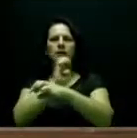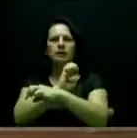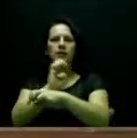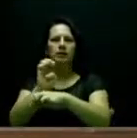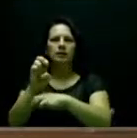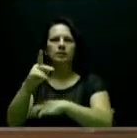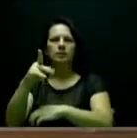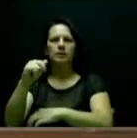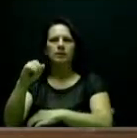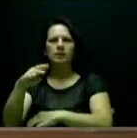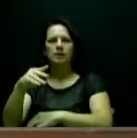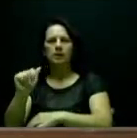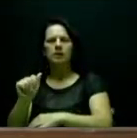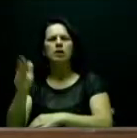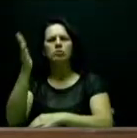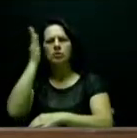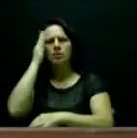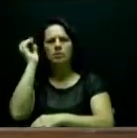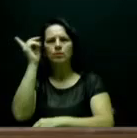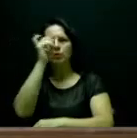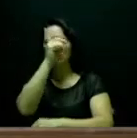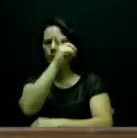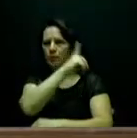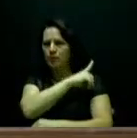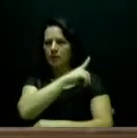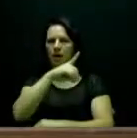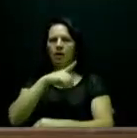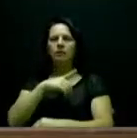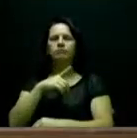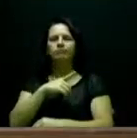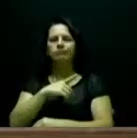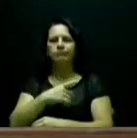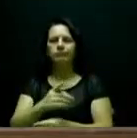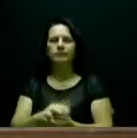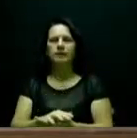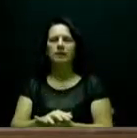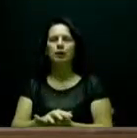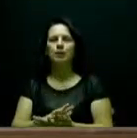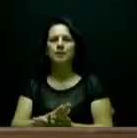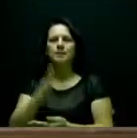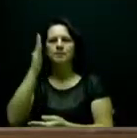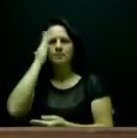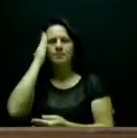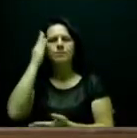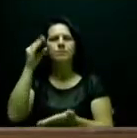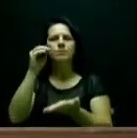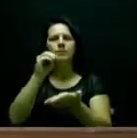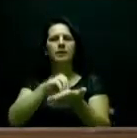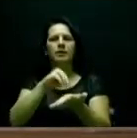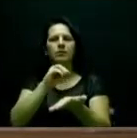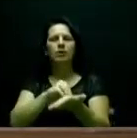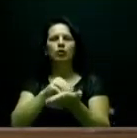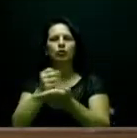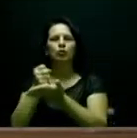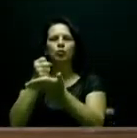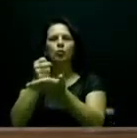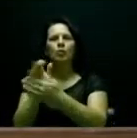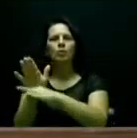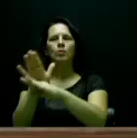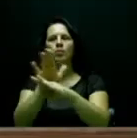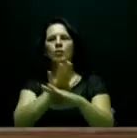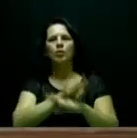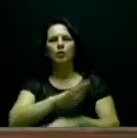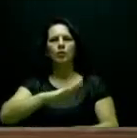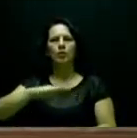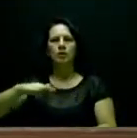Esperança, sabemos da dificuldade, da situação da Casa da Esperança e sabemos da falta de apoio às